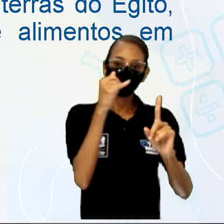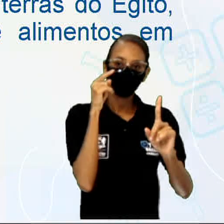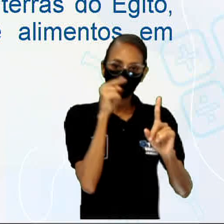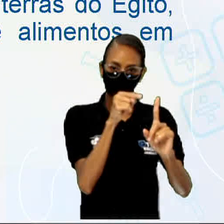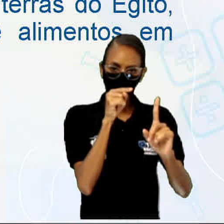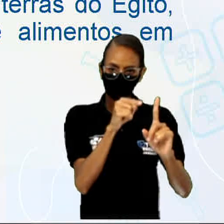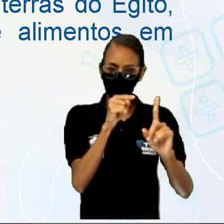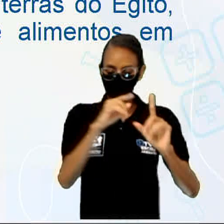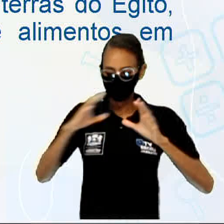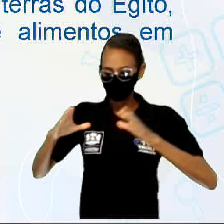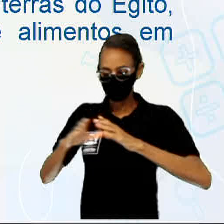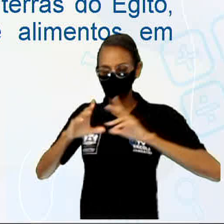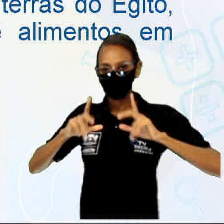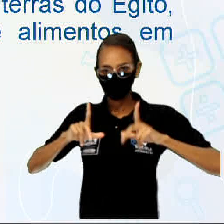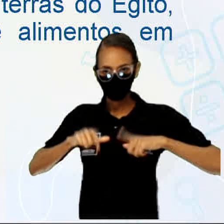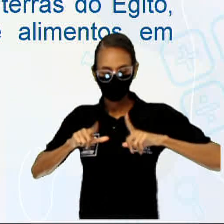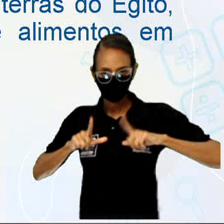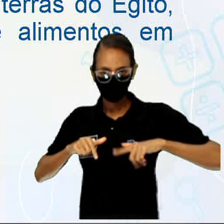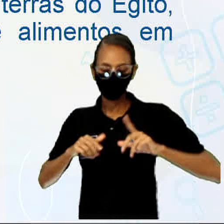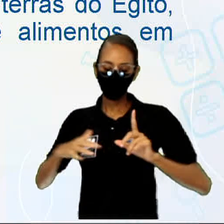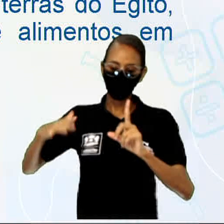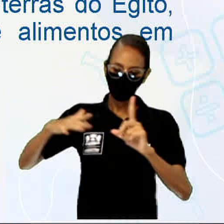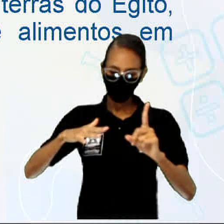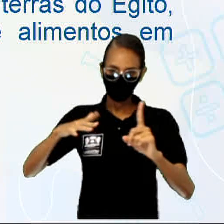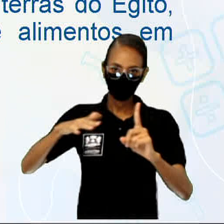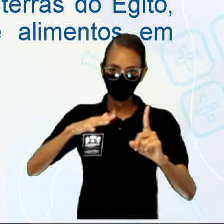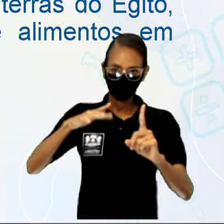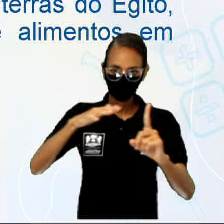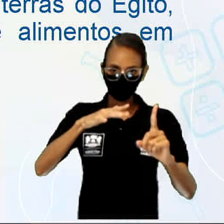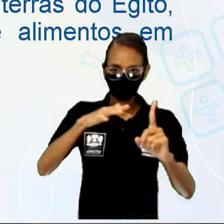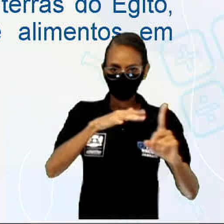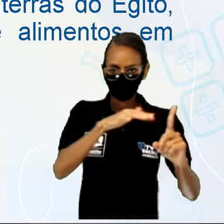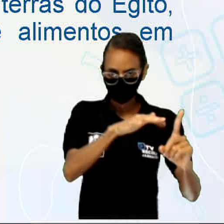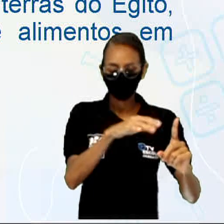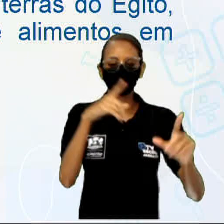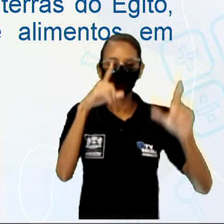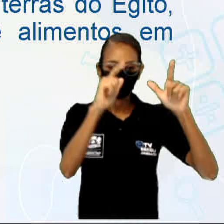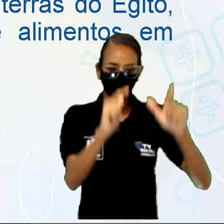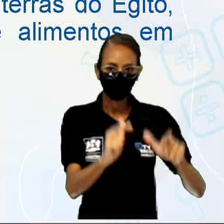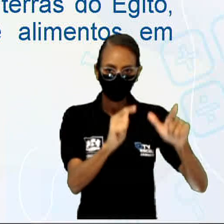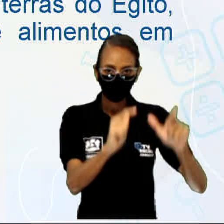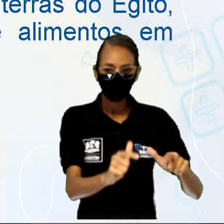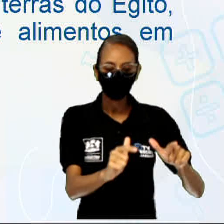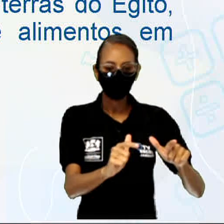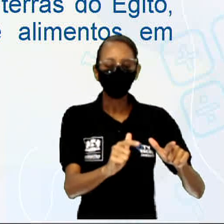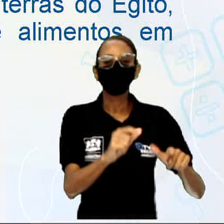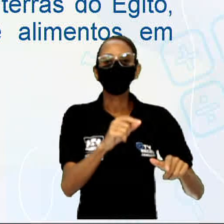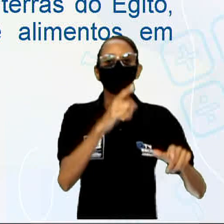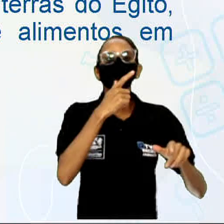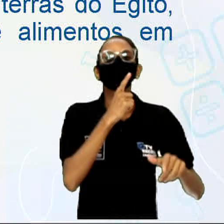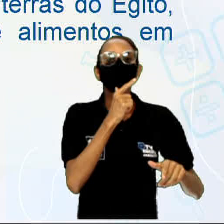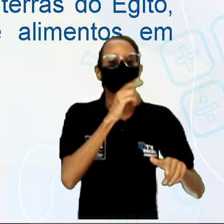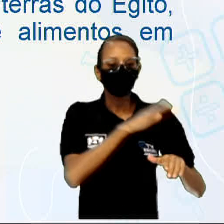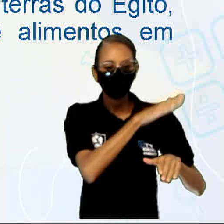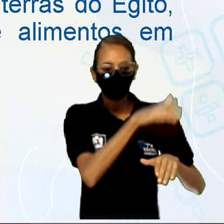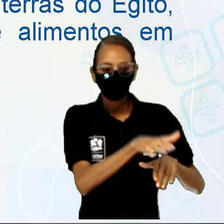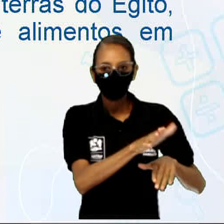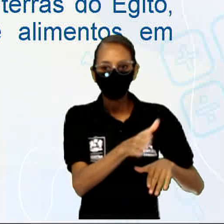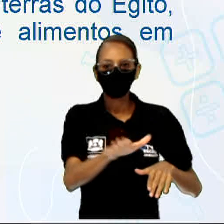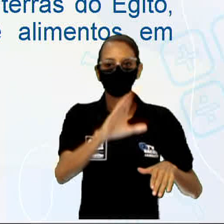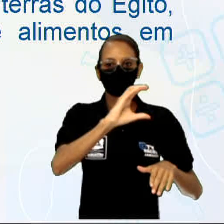vai em busca da terra prometida, se estabelecendo ali nas terras férteis do Vale do Rio Jordão, na cidade de